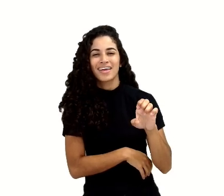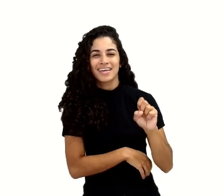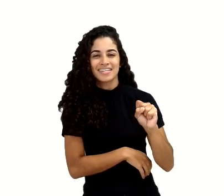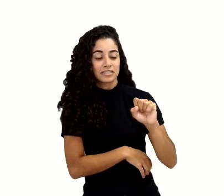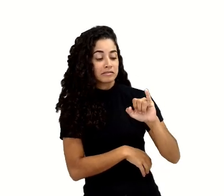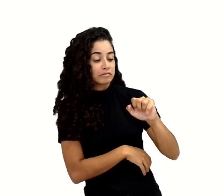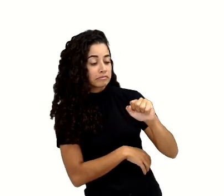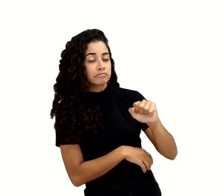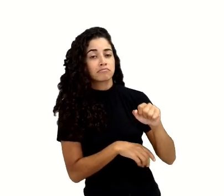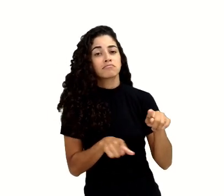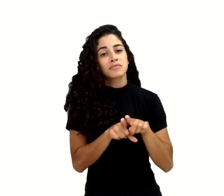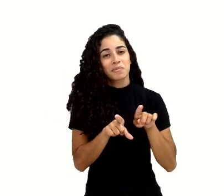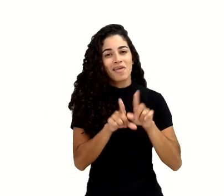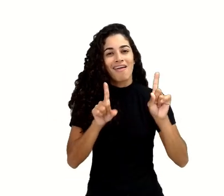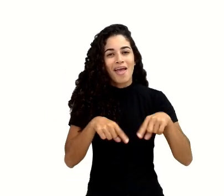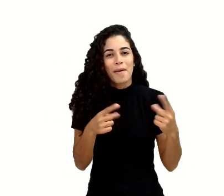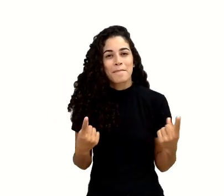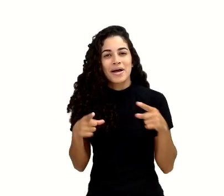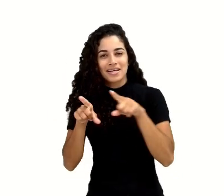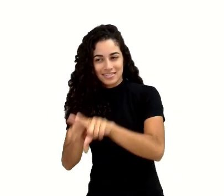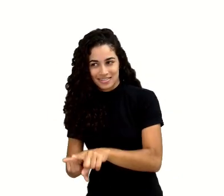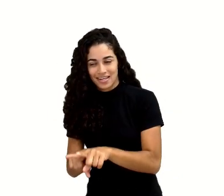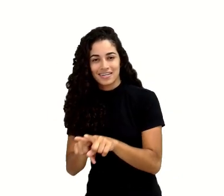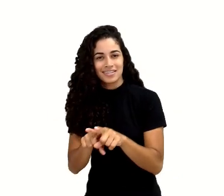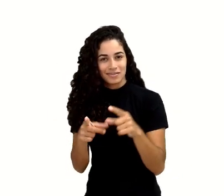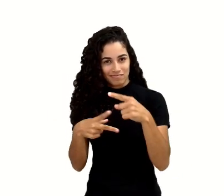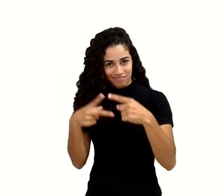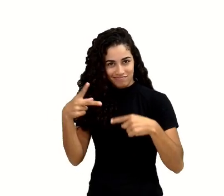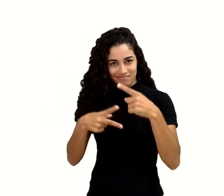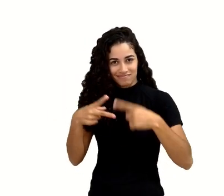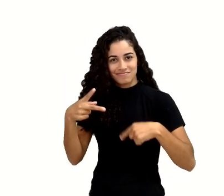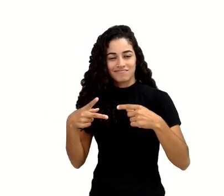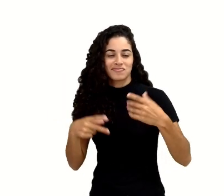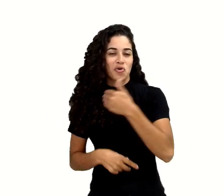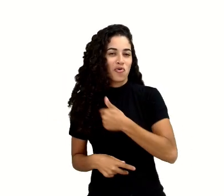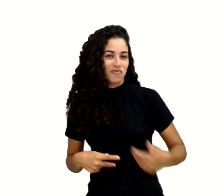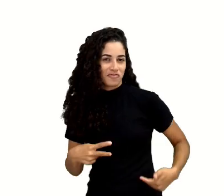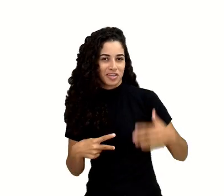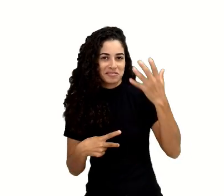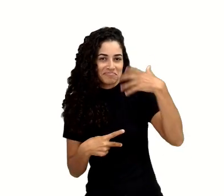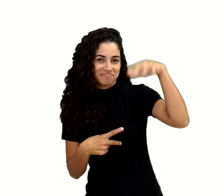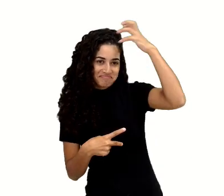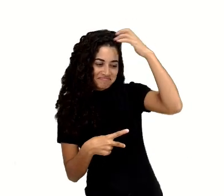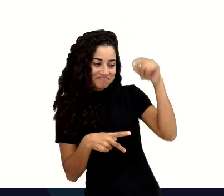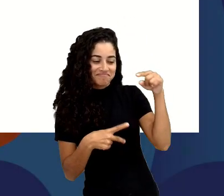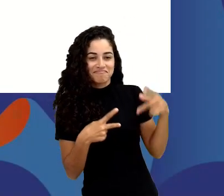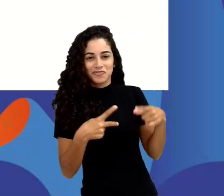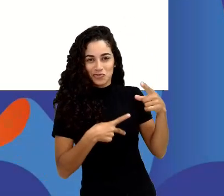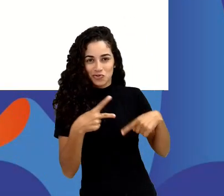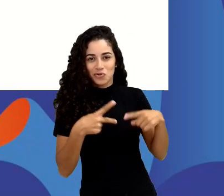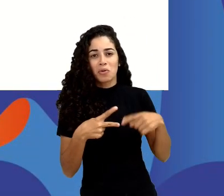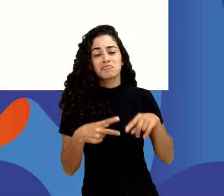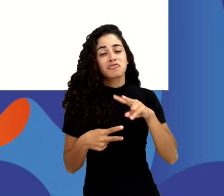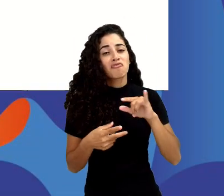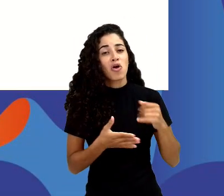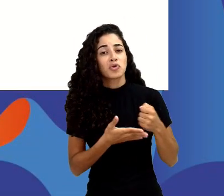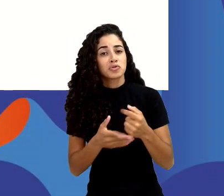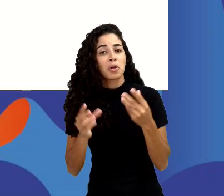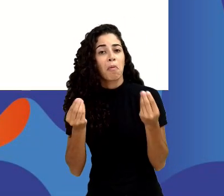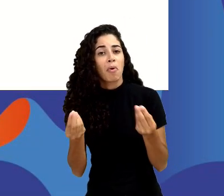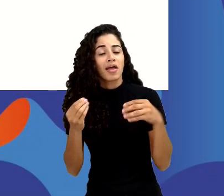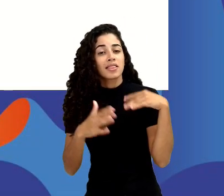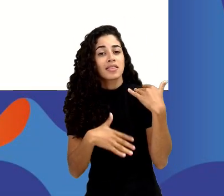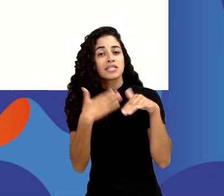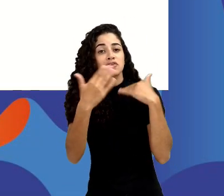exatamente uma parceria entre a burguesia e as monarquias europeias que vai contribuir para o